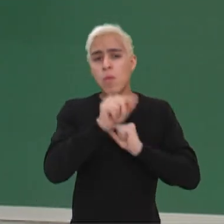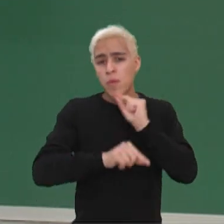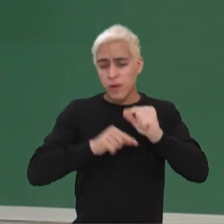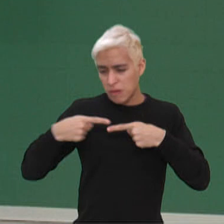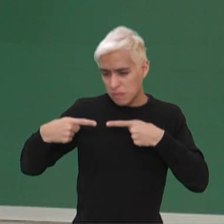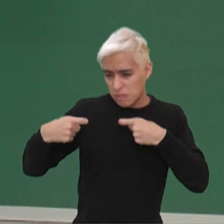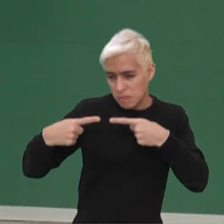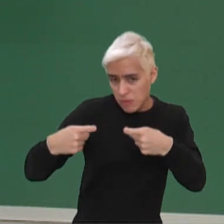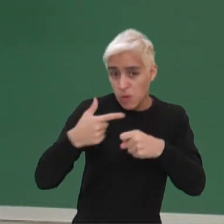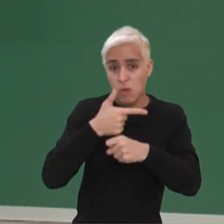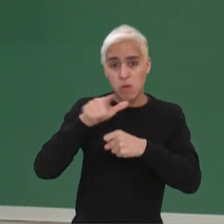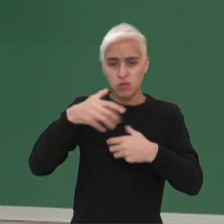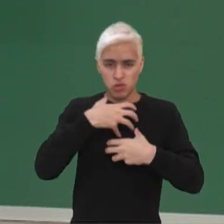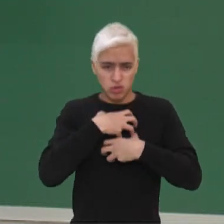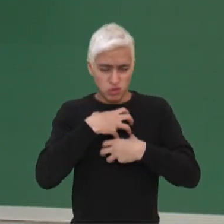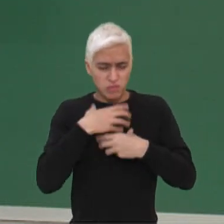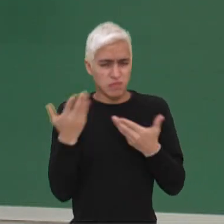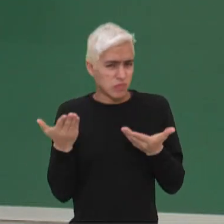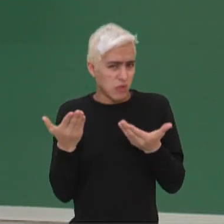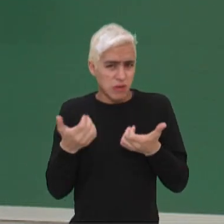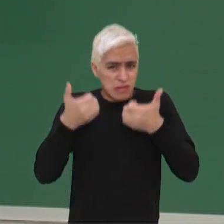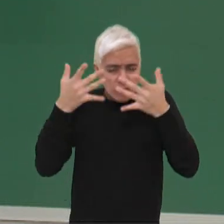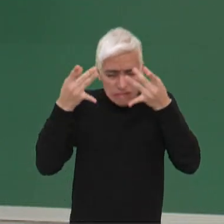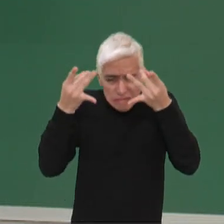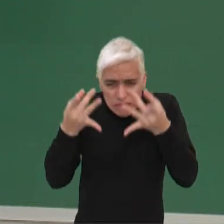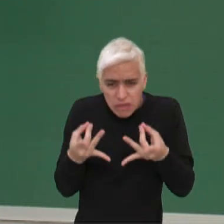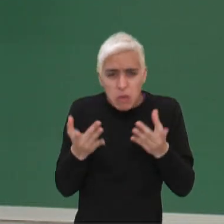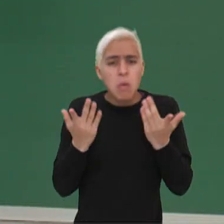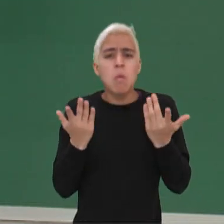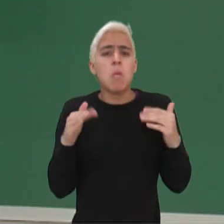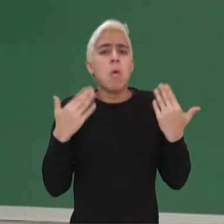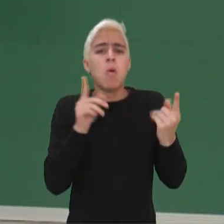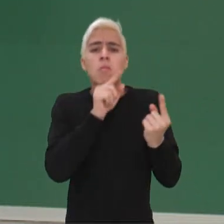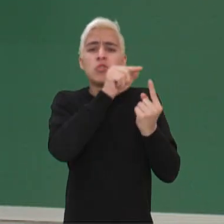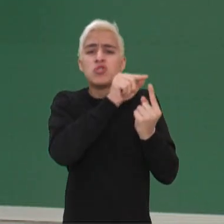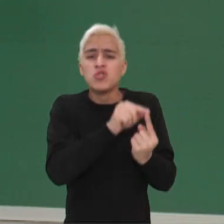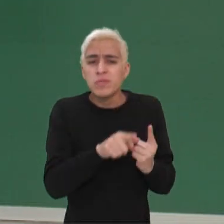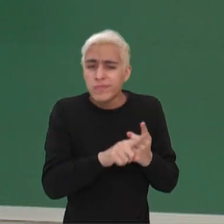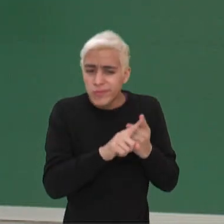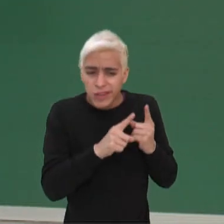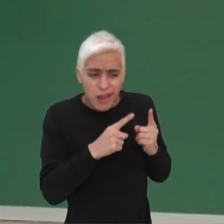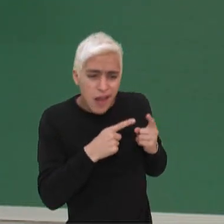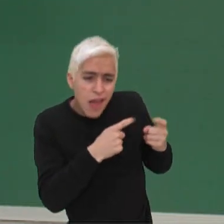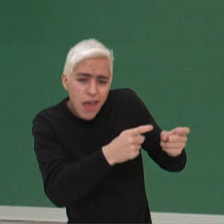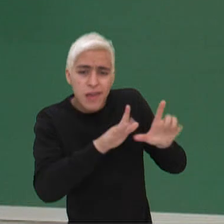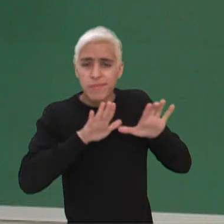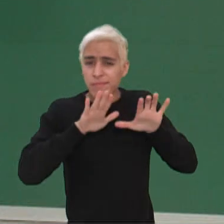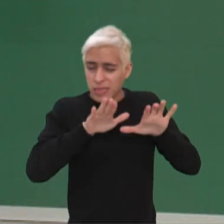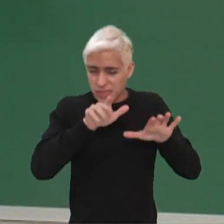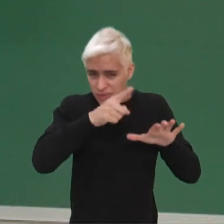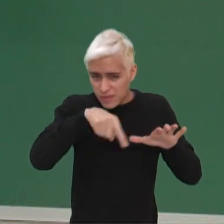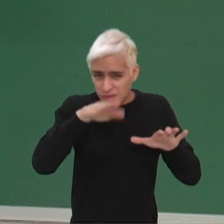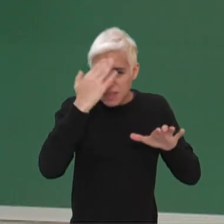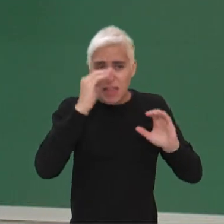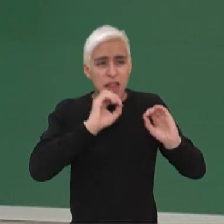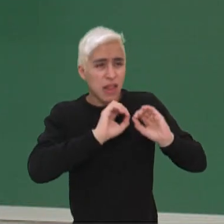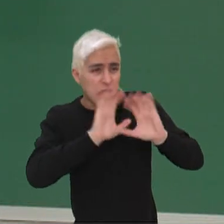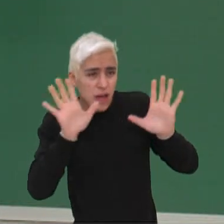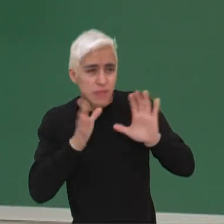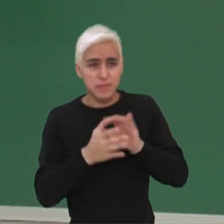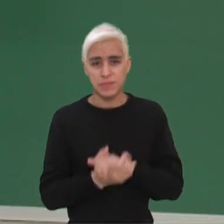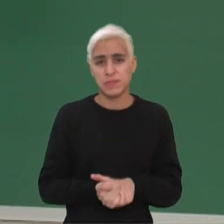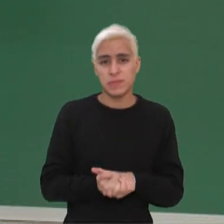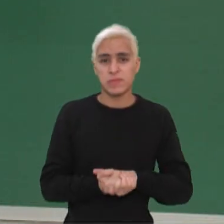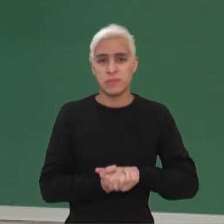do Peloponeso. Eu não vou entrar em muitos detalhes, quais foram os detalhes desses conflitos, mas para que vocês entendam.